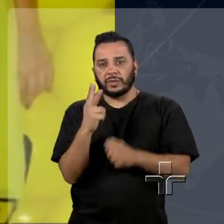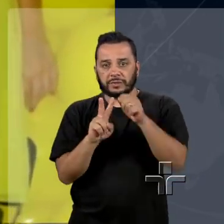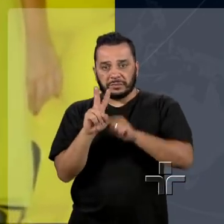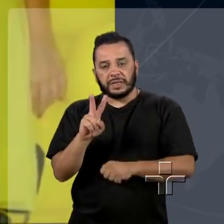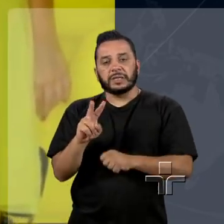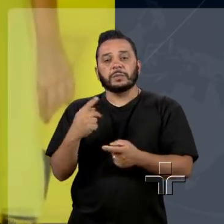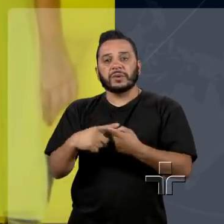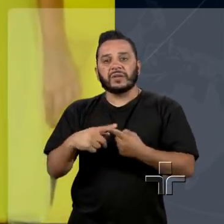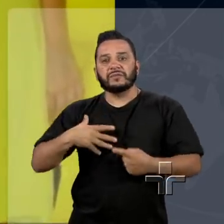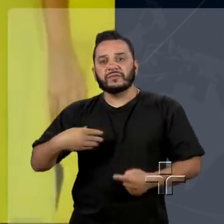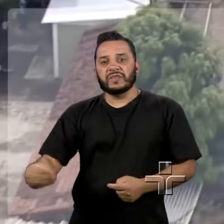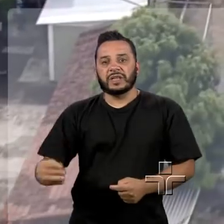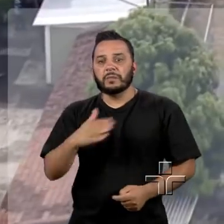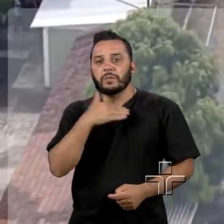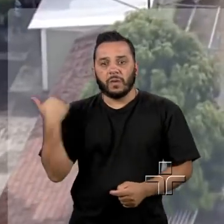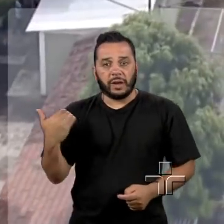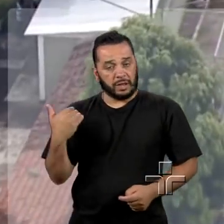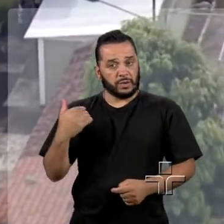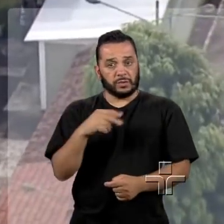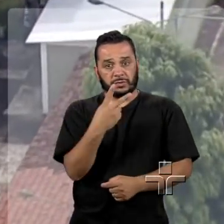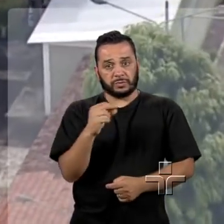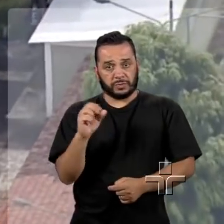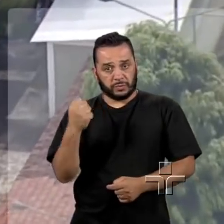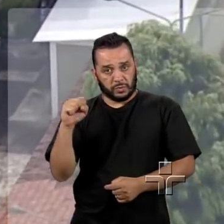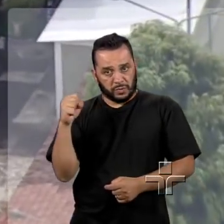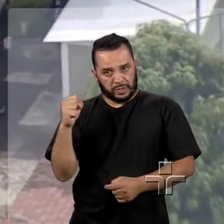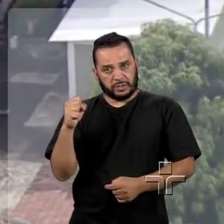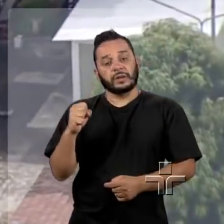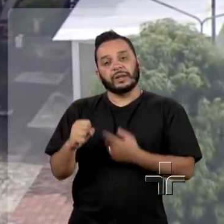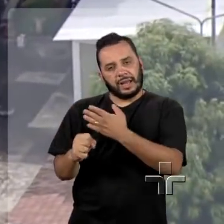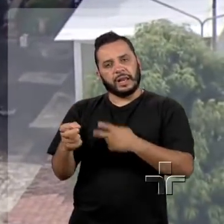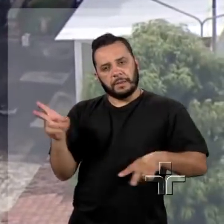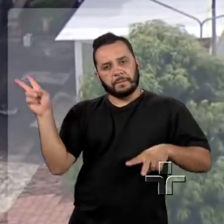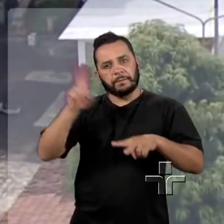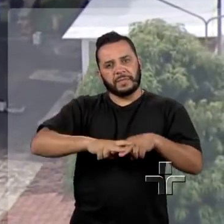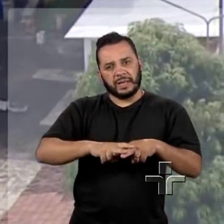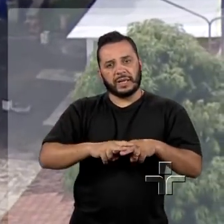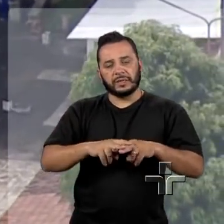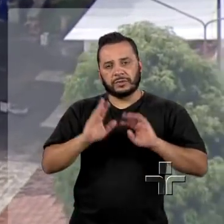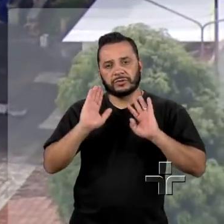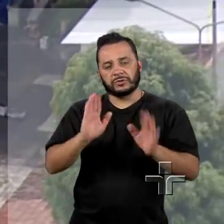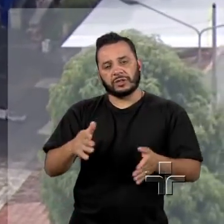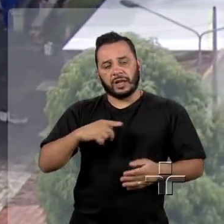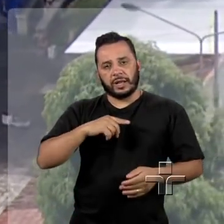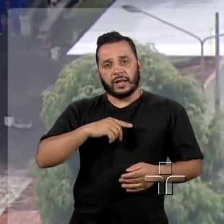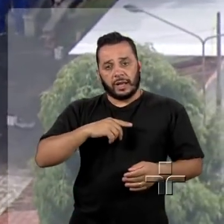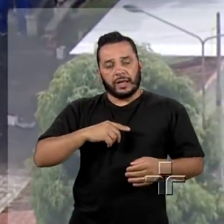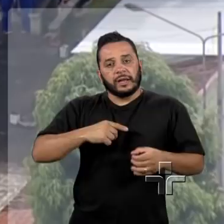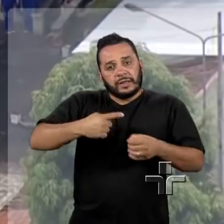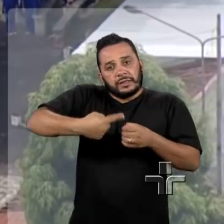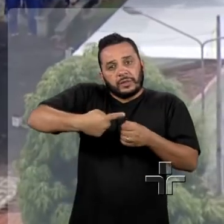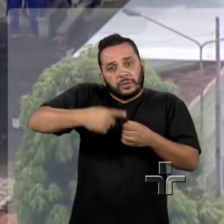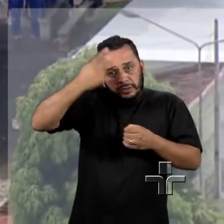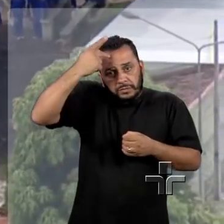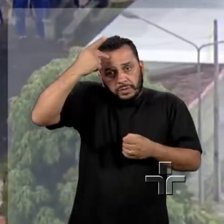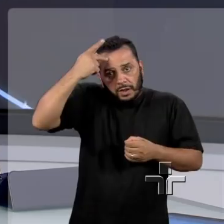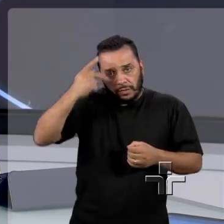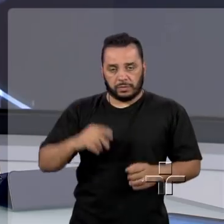filha, Isabela Nardoni, em 2008. Ele está preso na penitenciária de Tremembé, no interior